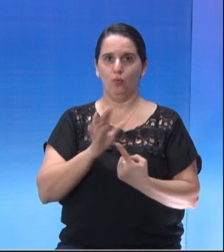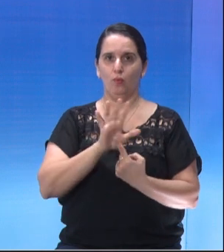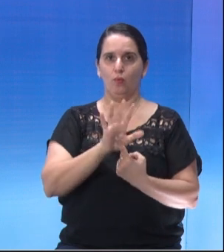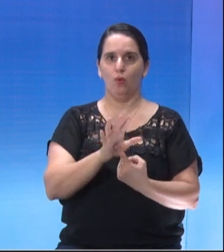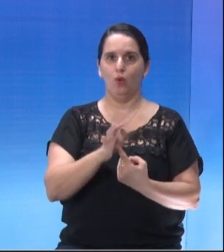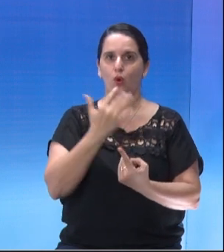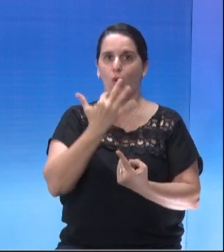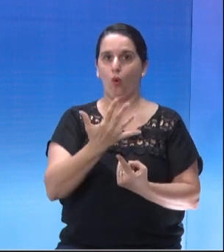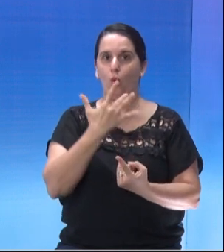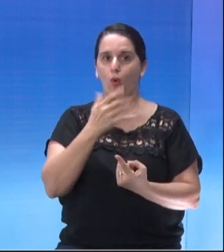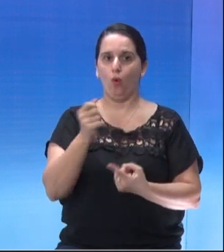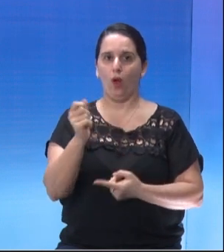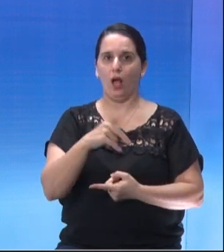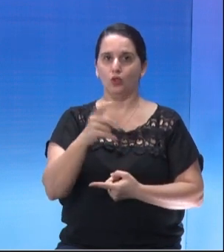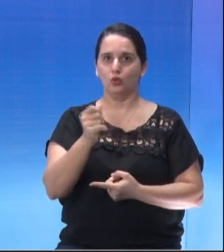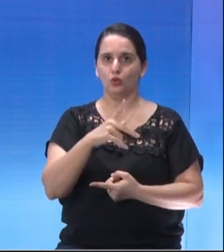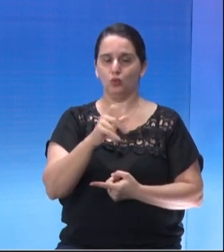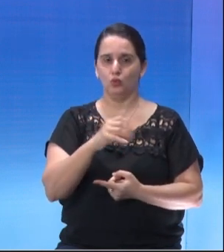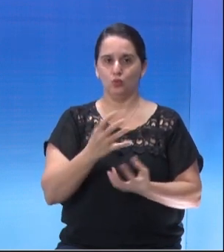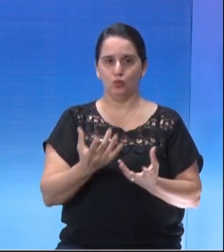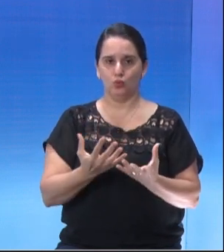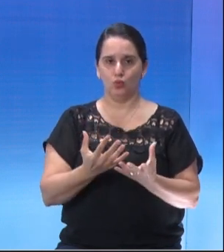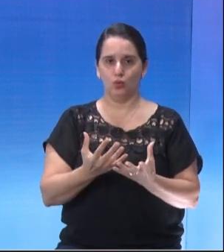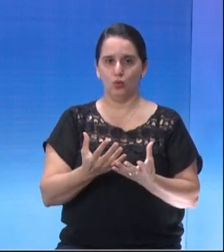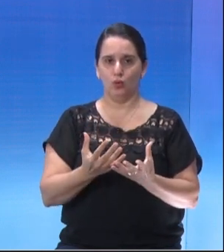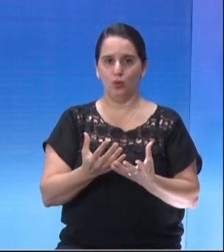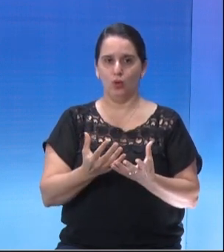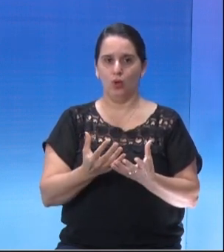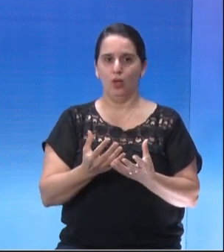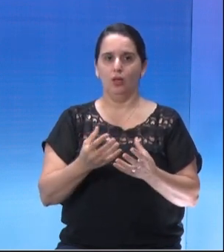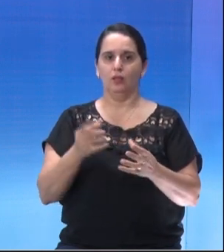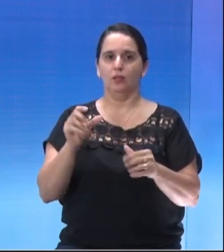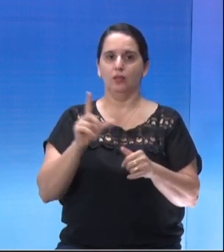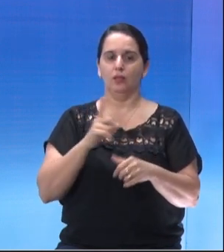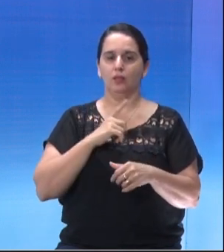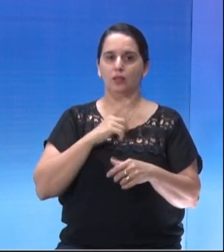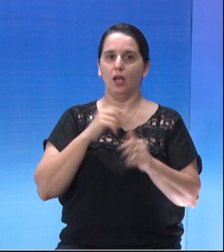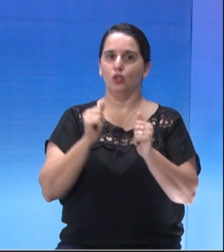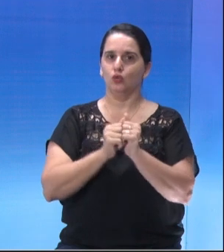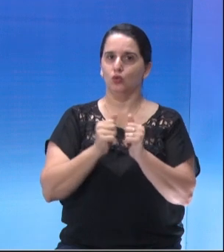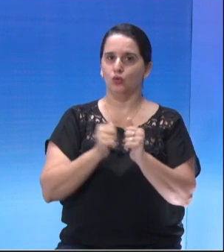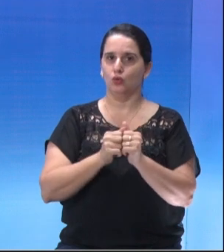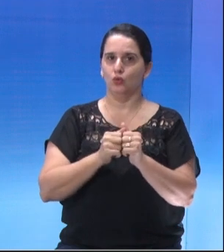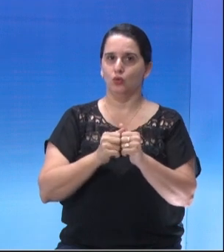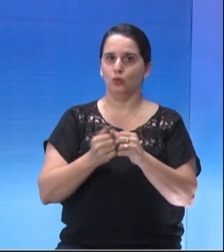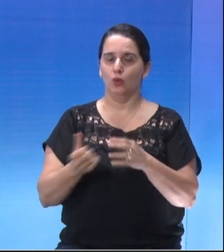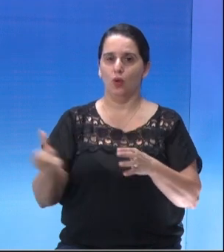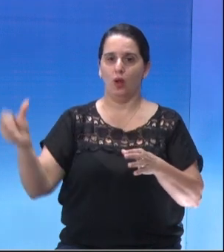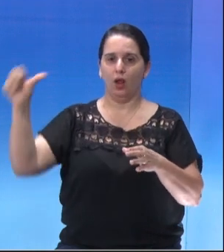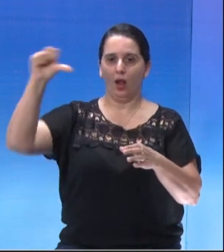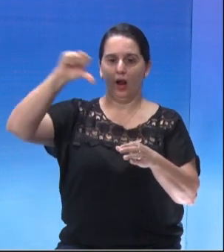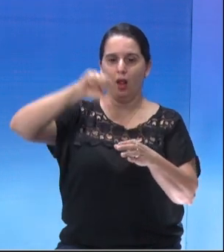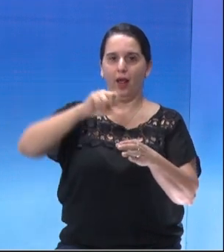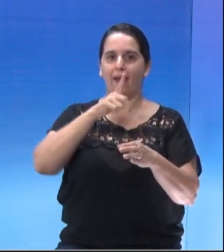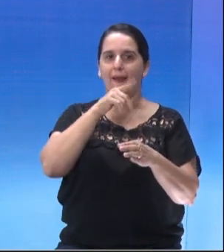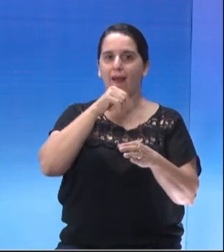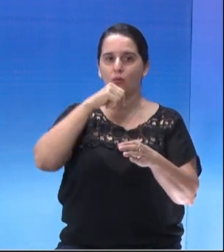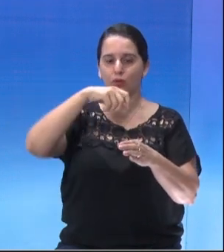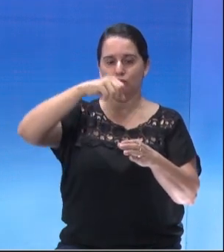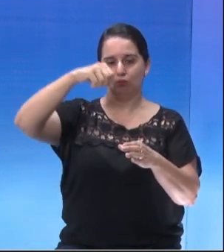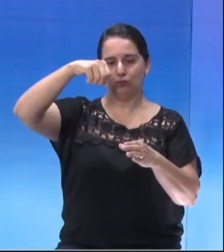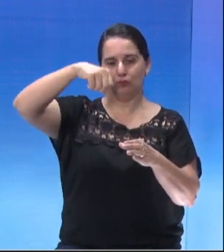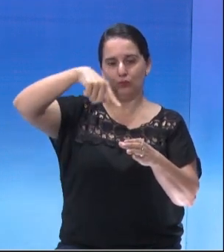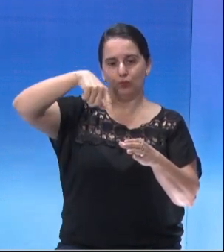emitindo uma coloração azul. Ao cair sobre essa chama partículas, gotículas de água de